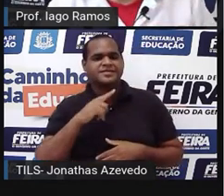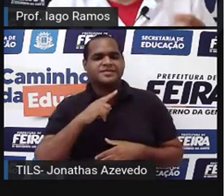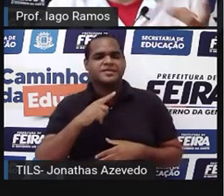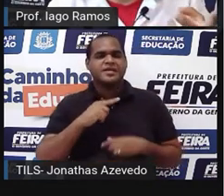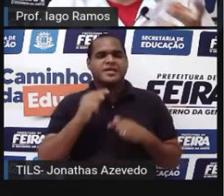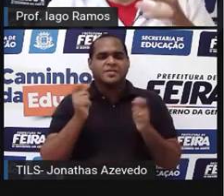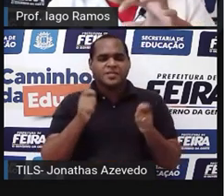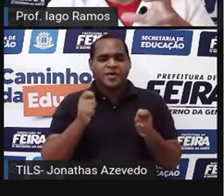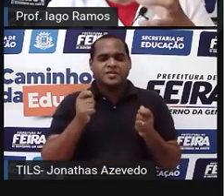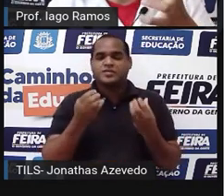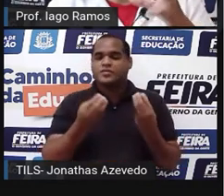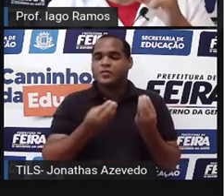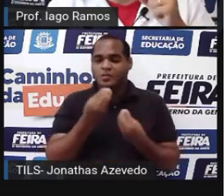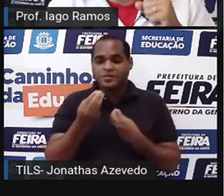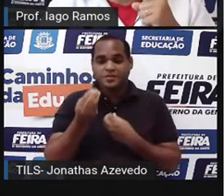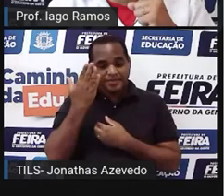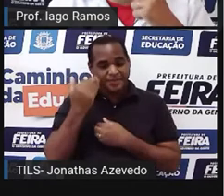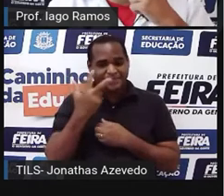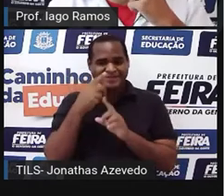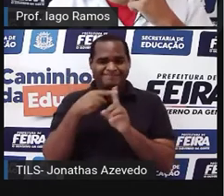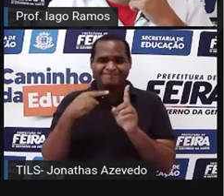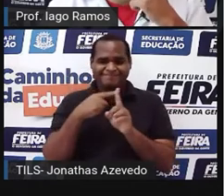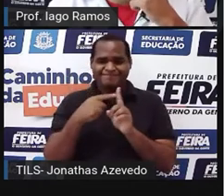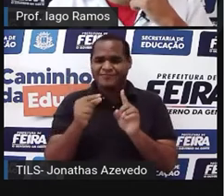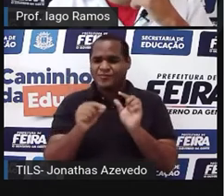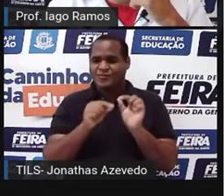gente sabe se as figuras são semelhantes?